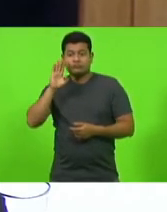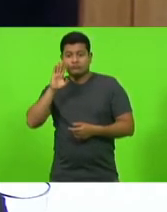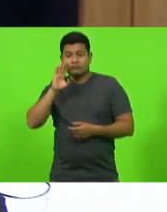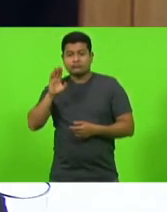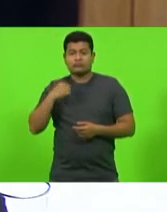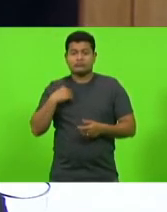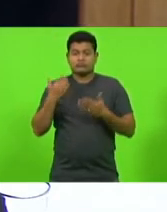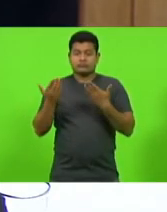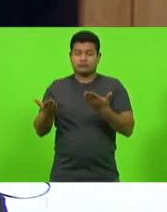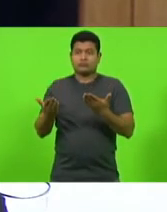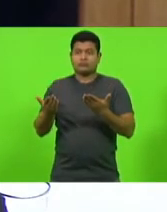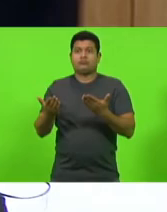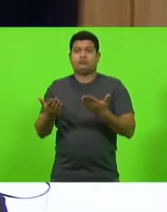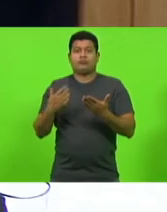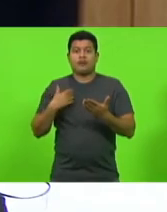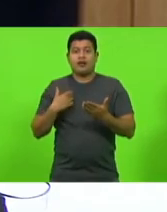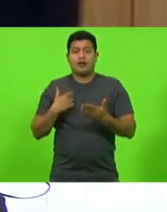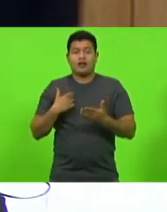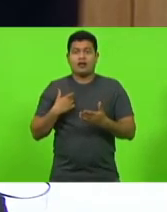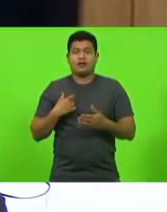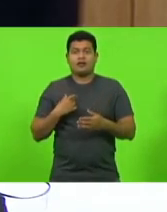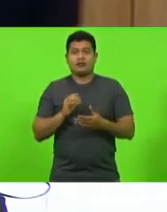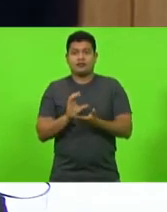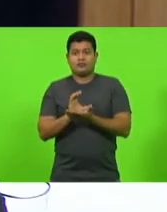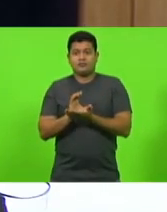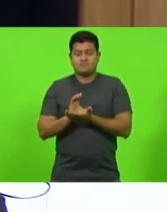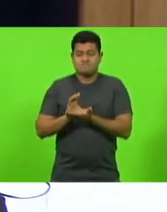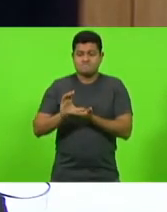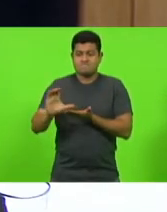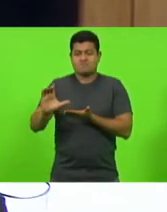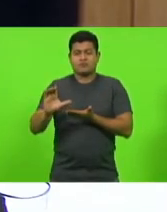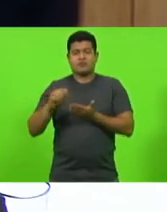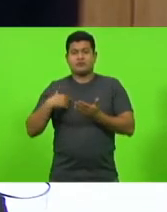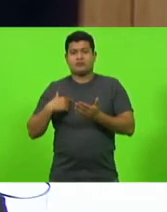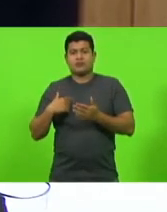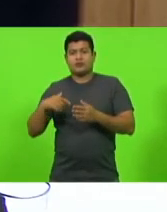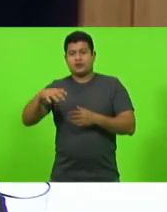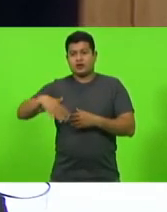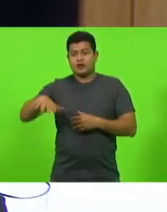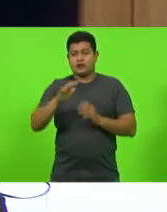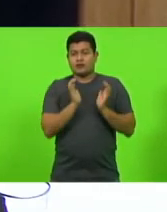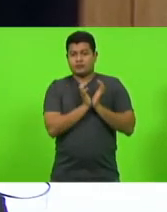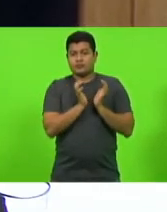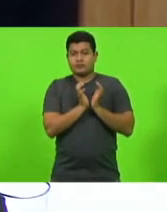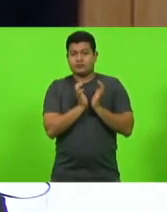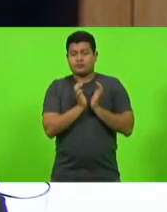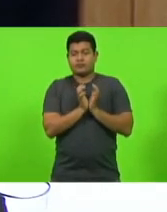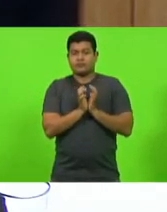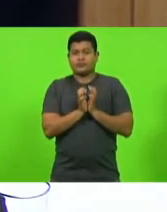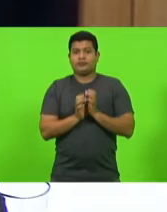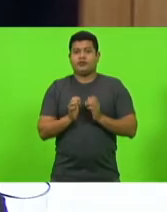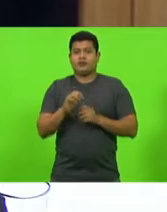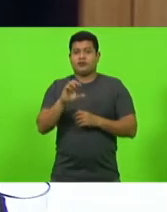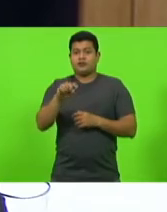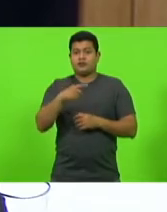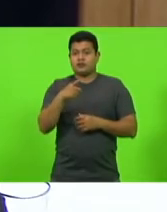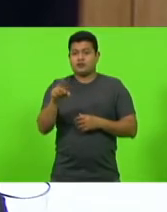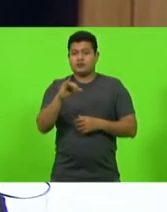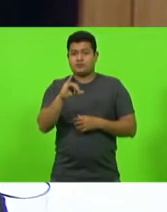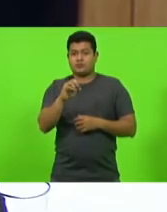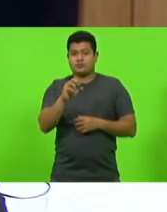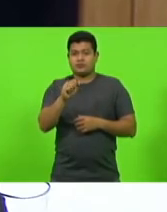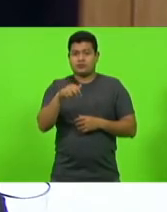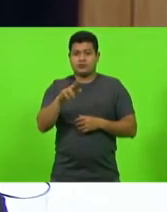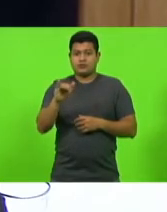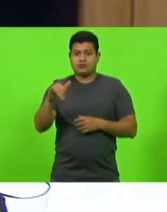essa entrega de energia solar na PAI de São Joaquim, que já está economizando, já não está